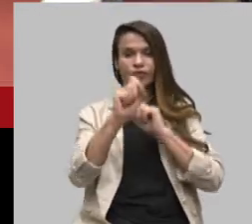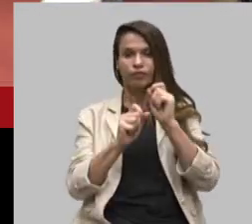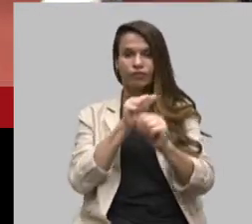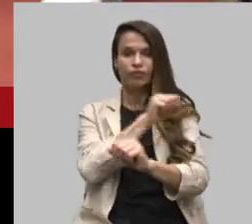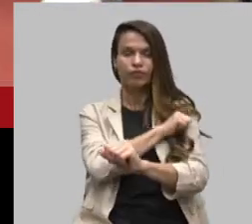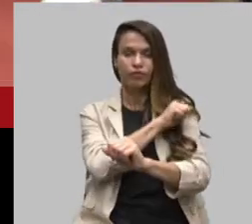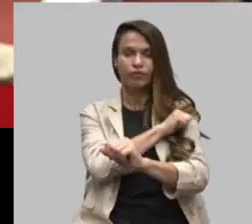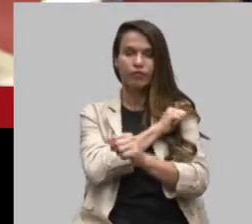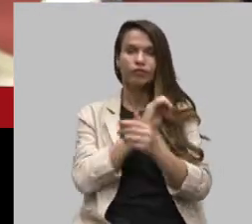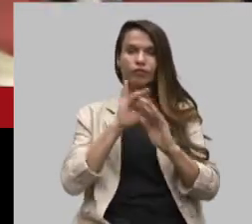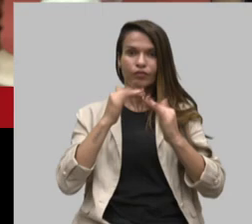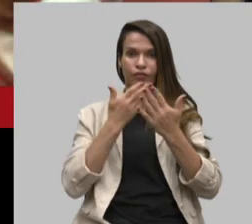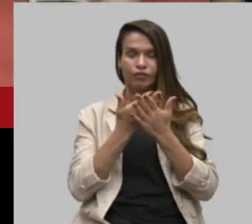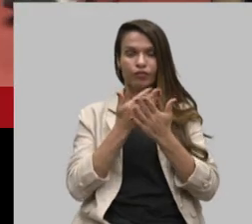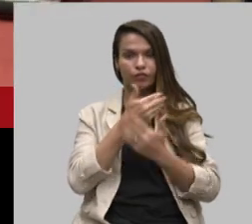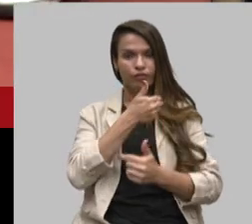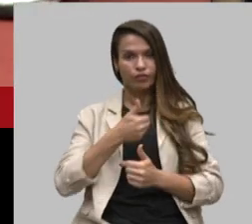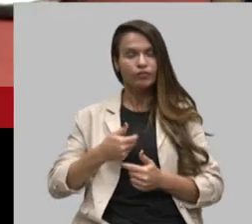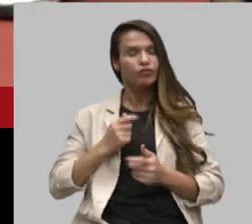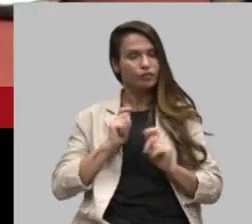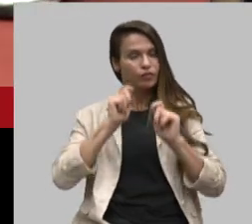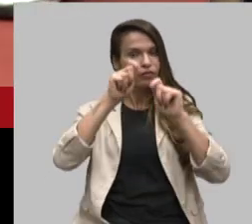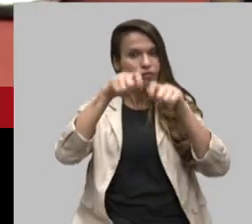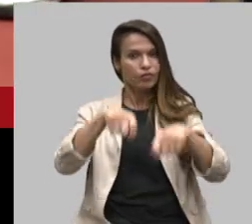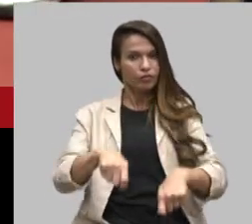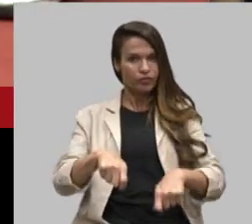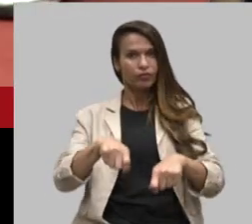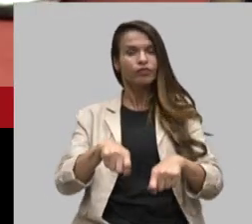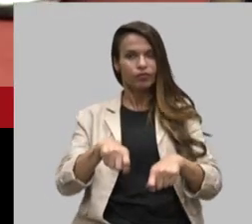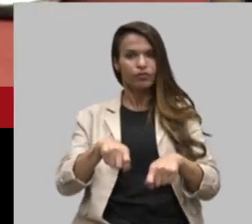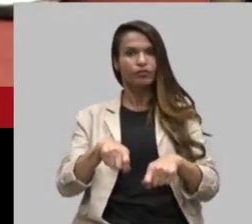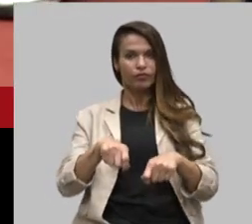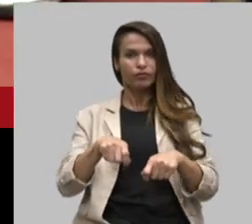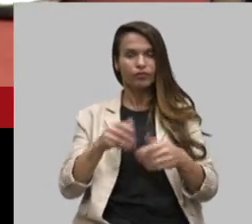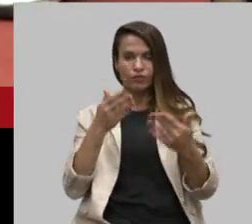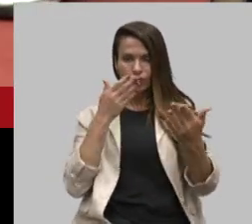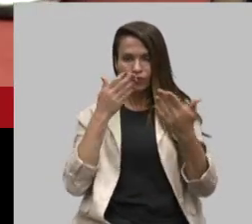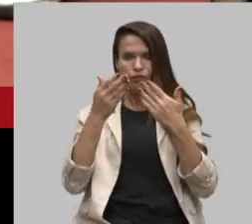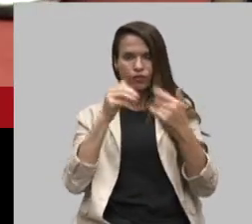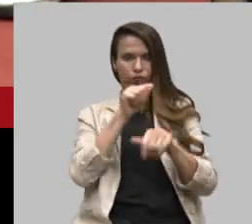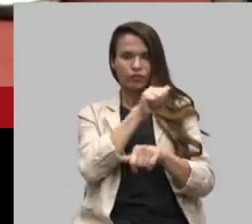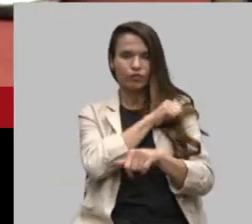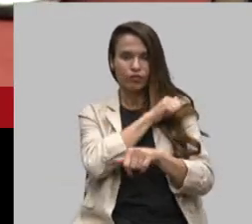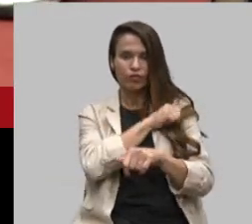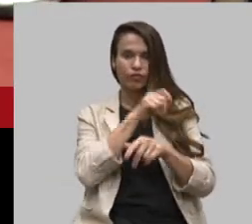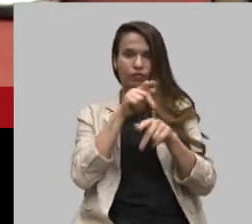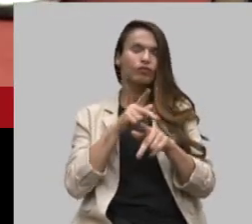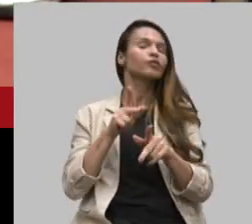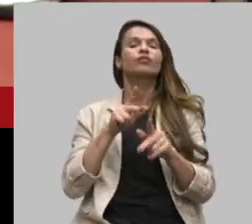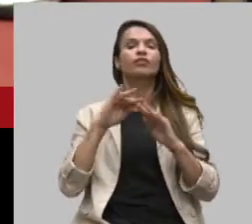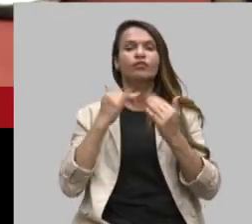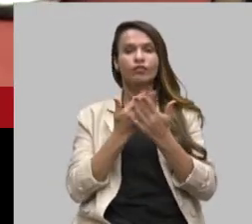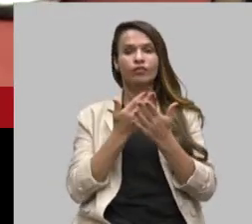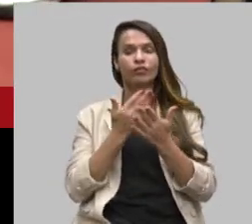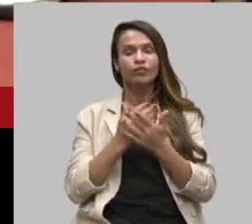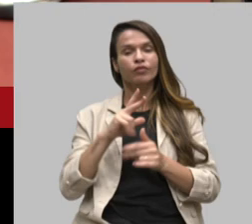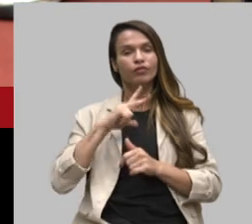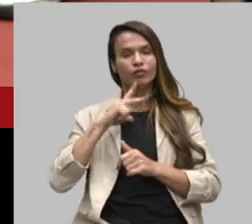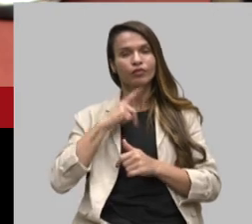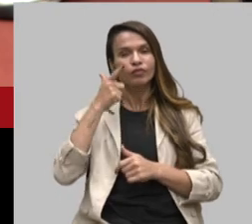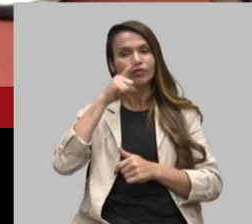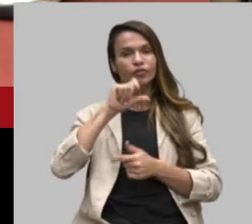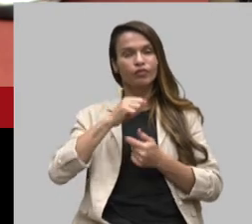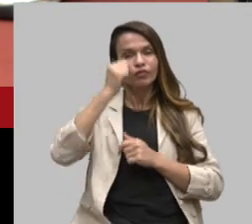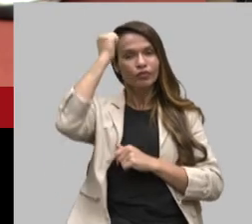públ sejam competentes a nível de estudantes de escola particular para prestar os vestibulares Não há necessidade de priorizar essa